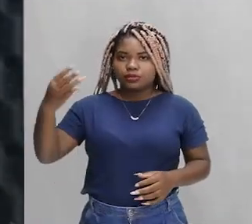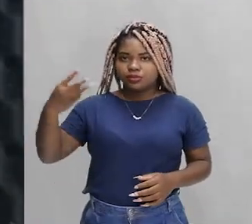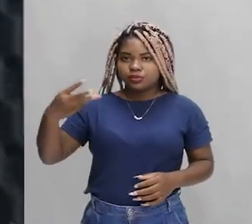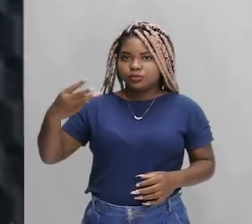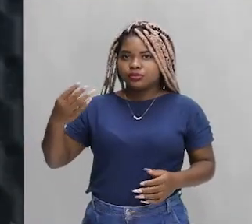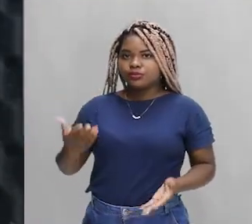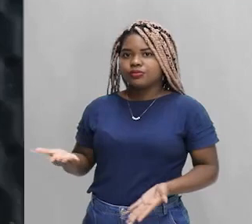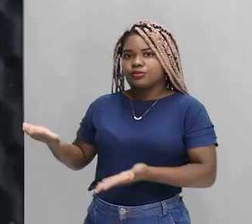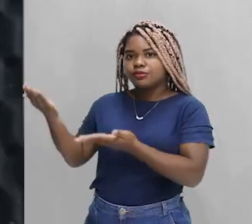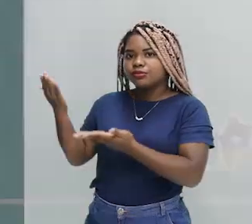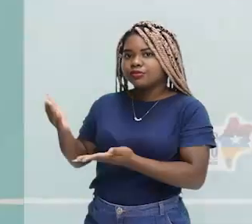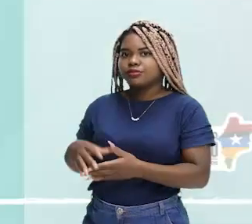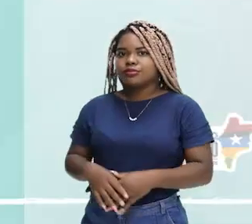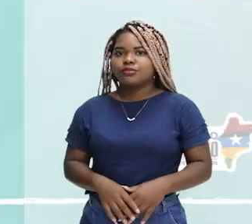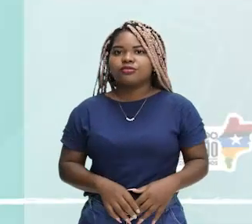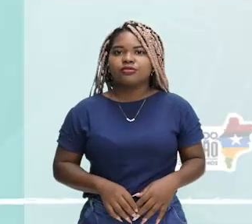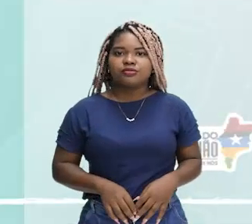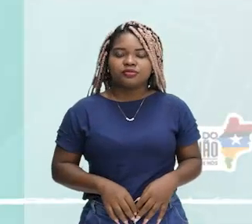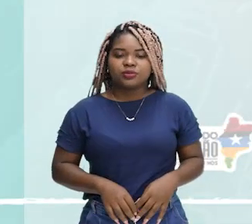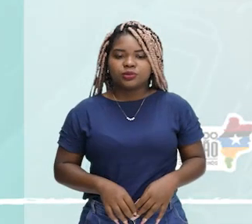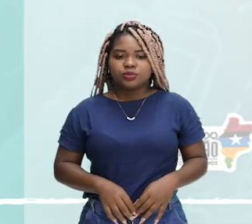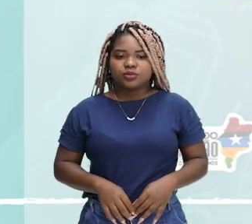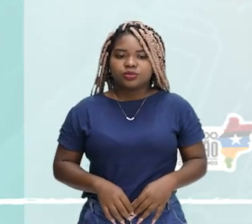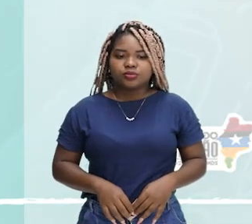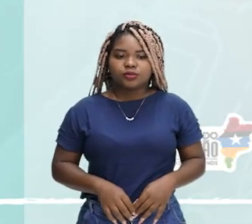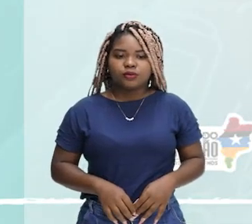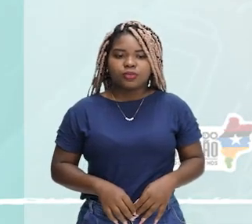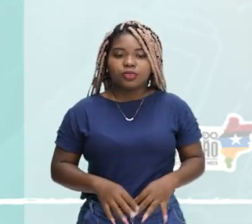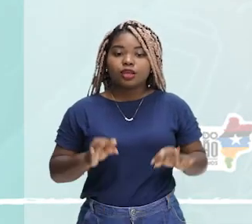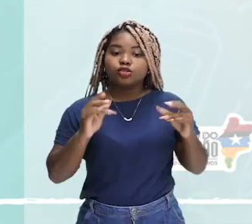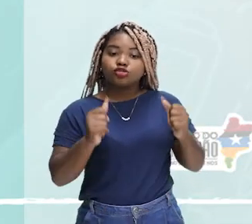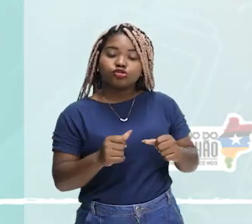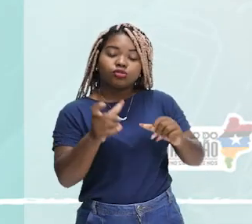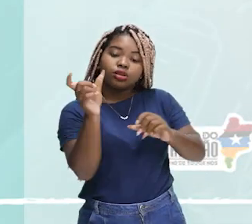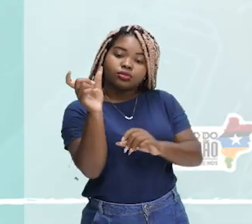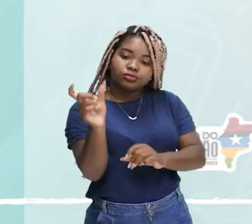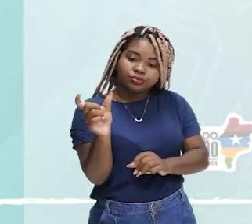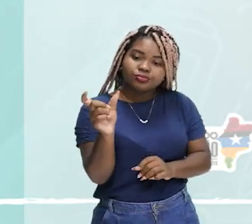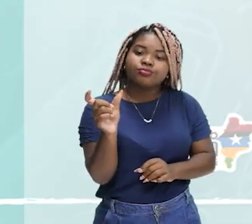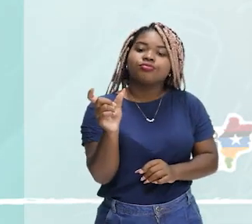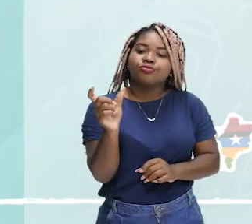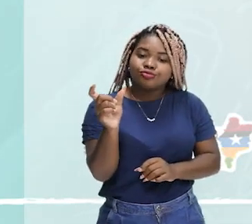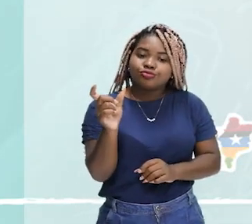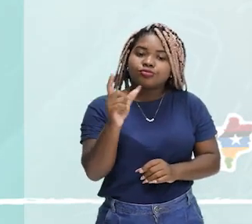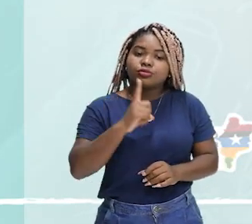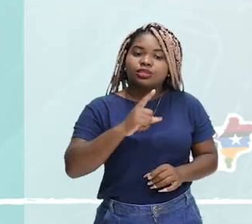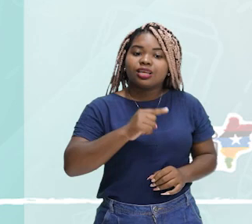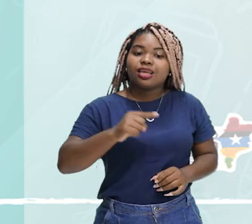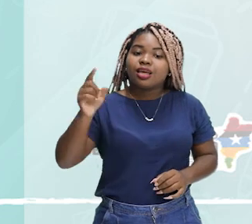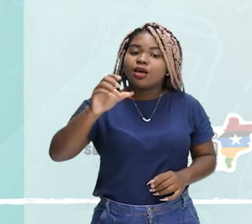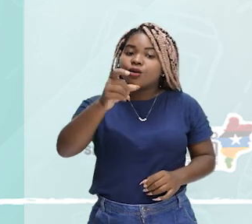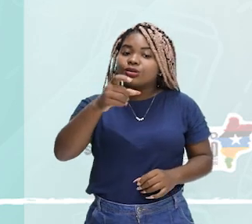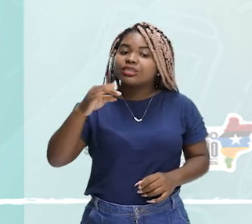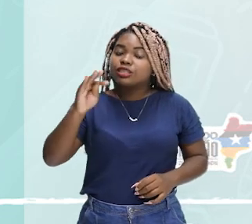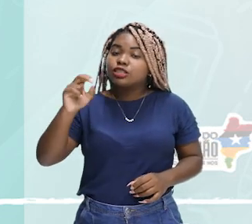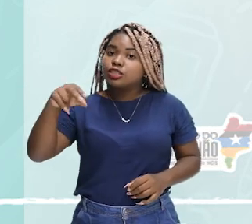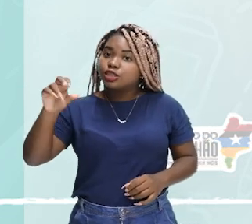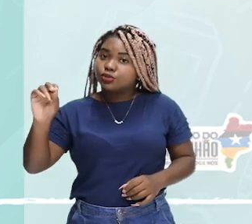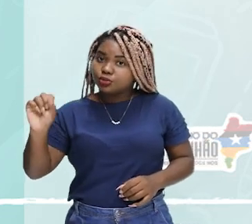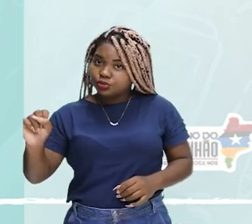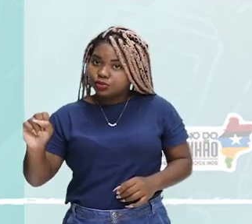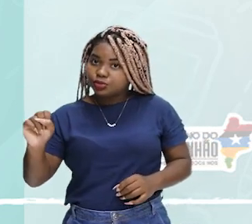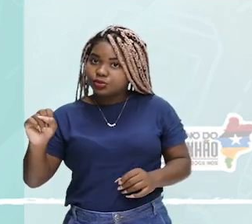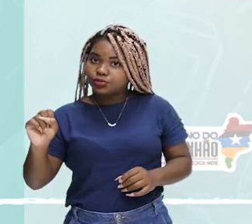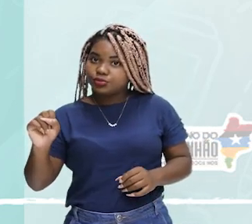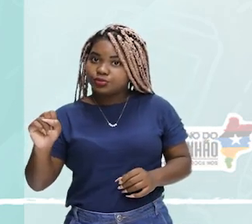próxima. Assinale a alternativa em que todos os vocábulos, todas as palavras, são acentuadas por serem oxítonos, né?